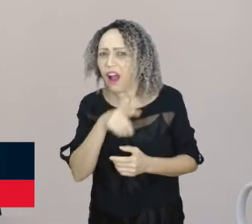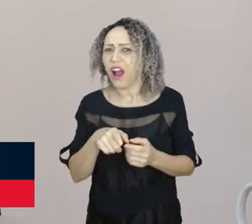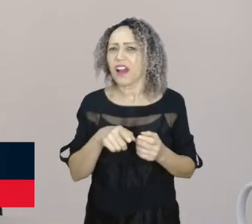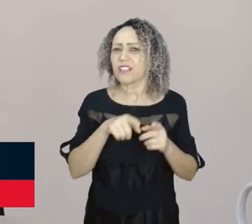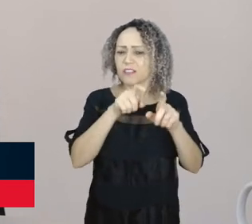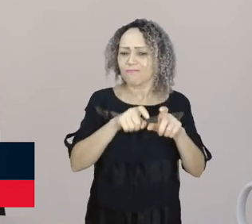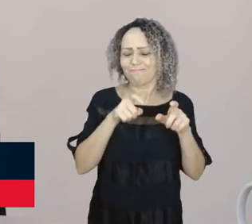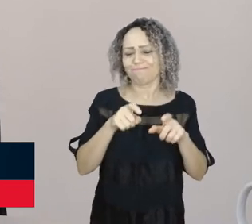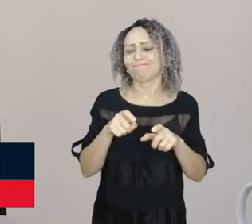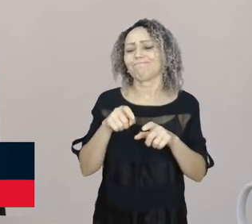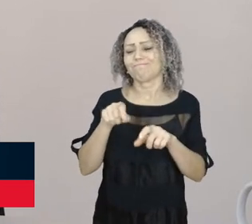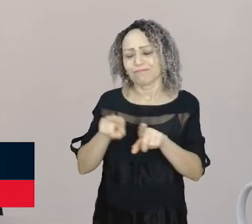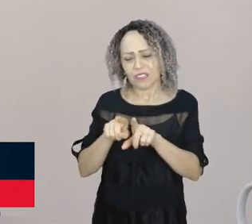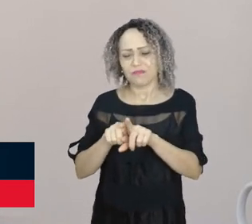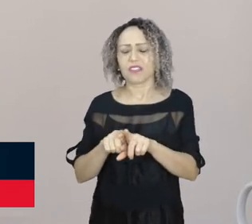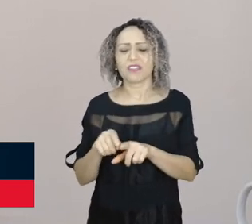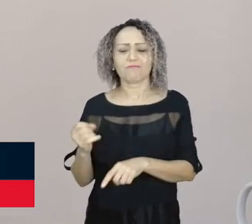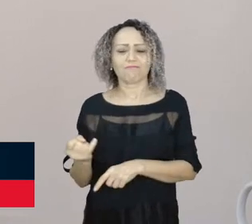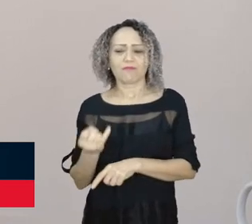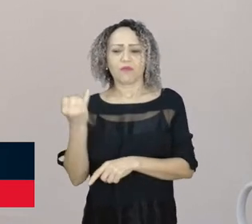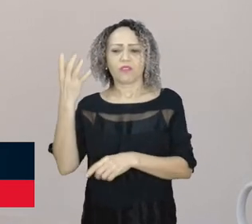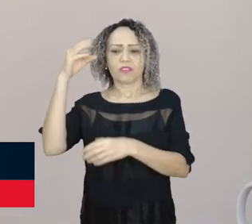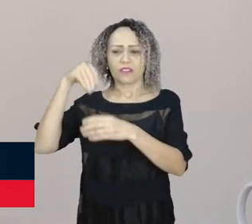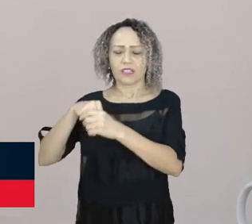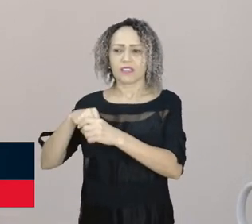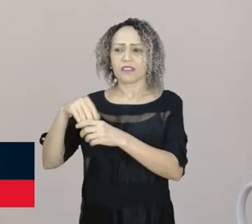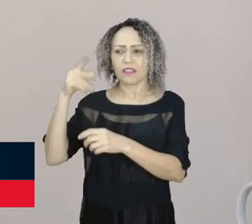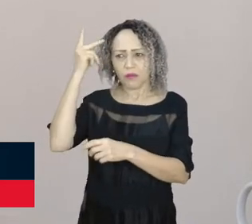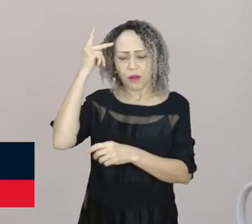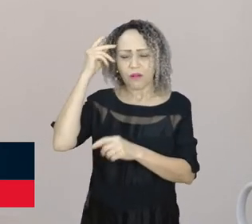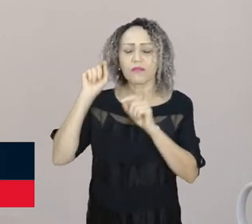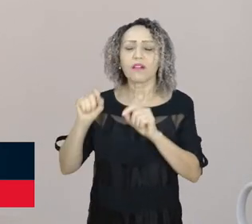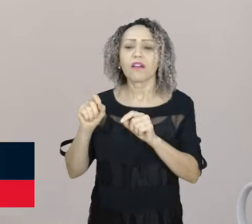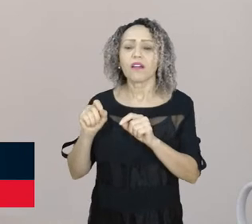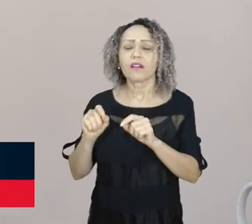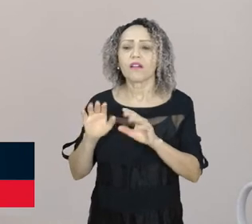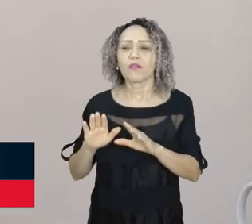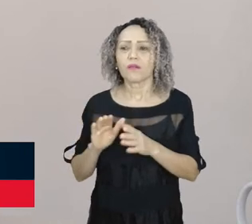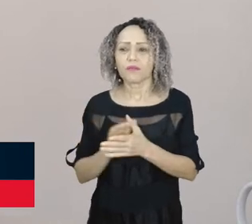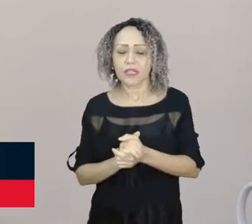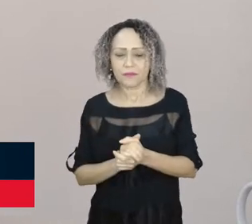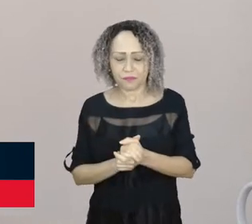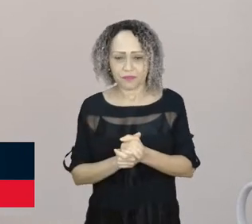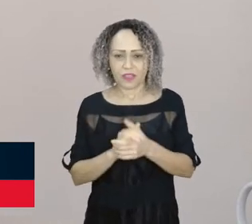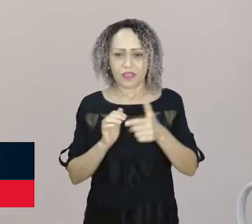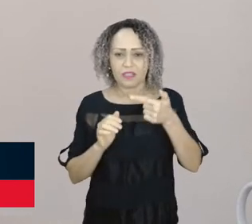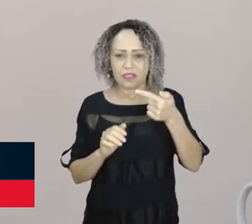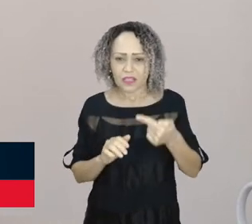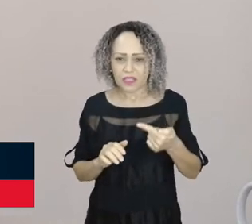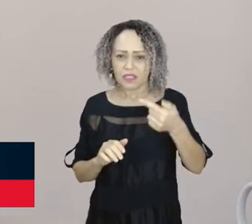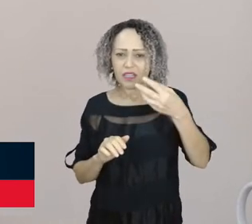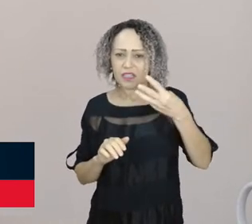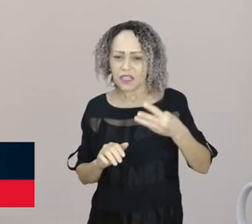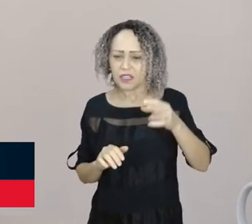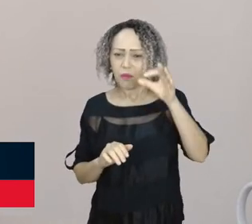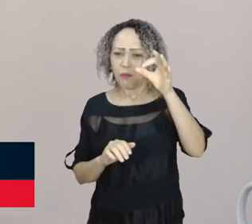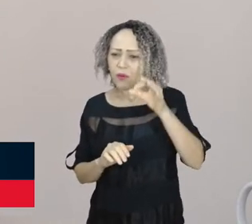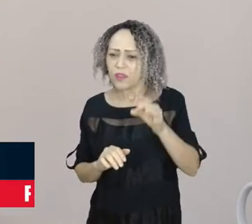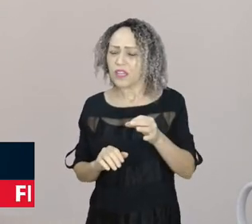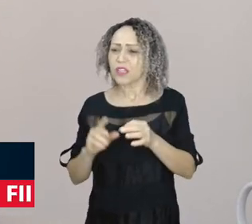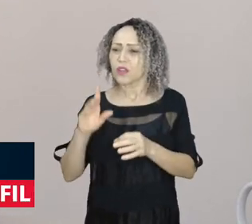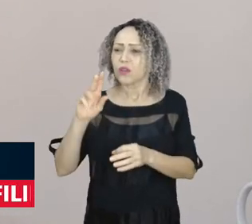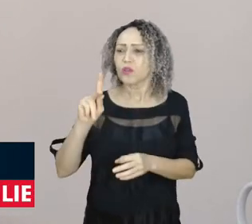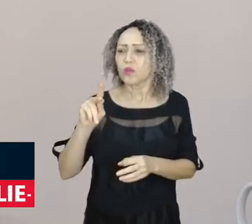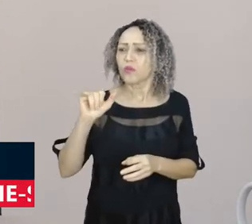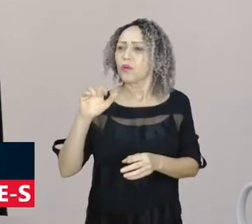setor terciário, que a gente já falou, é o mais representativo, corresponde a 73% do PIB estadual. É também o responsável por maior